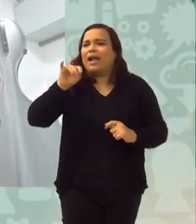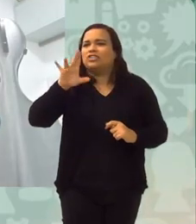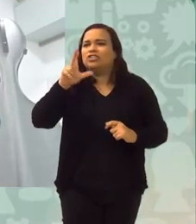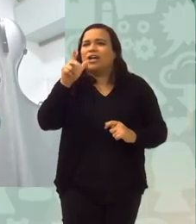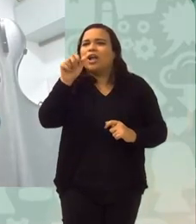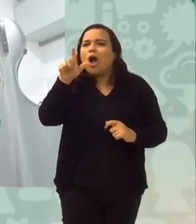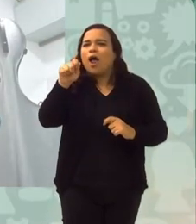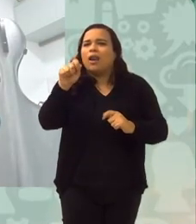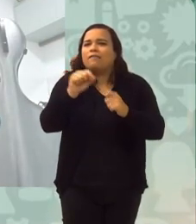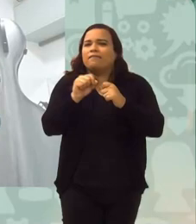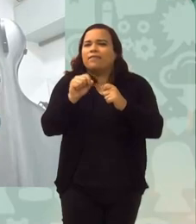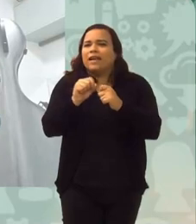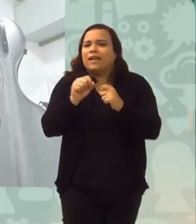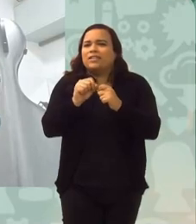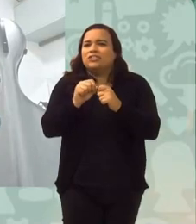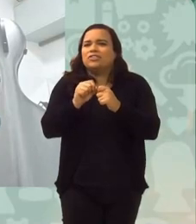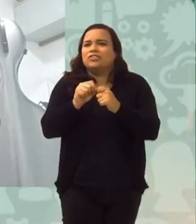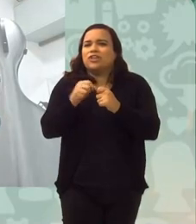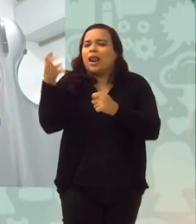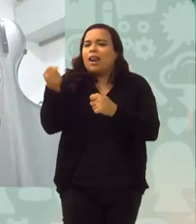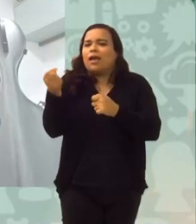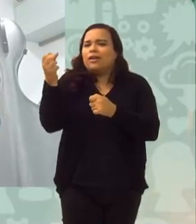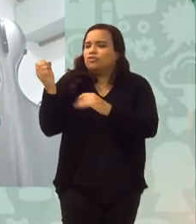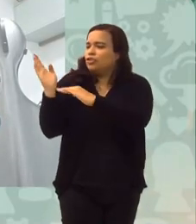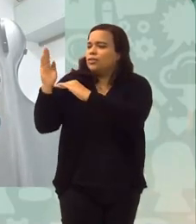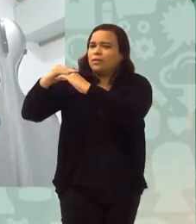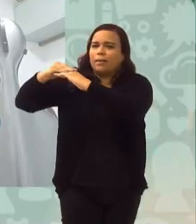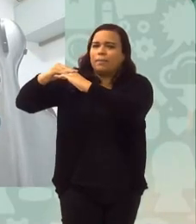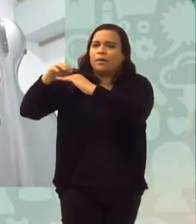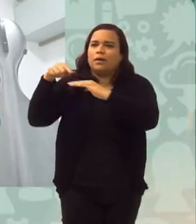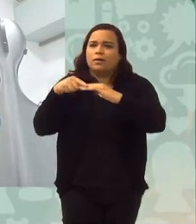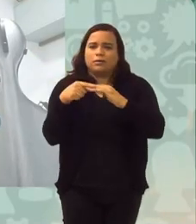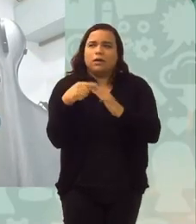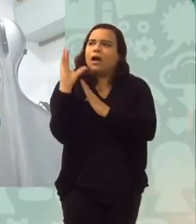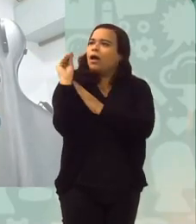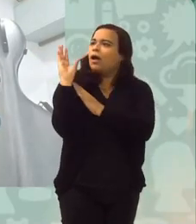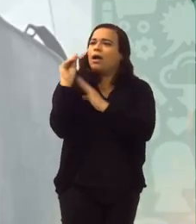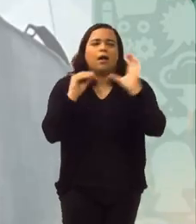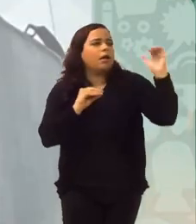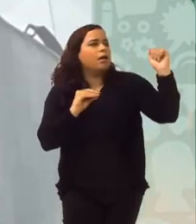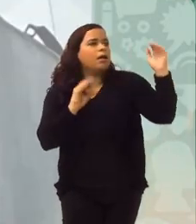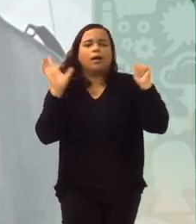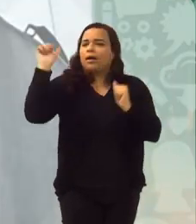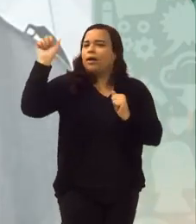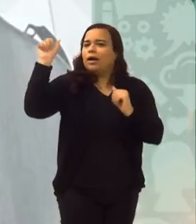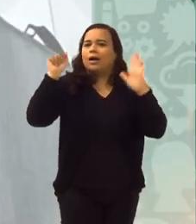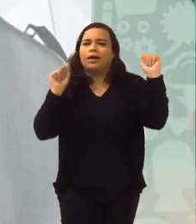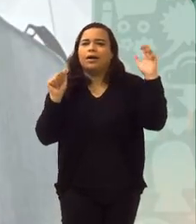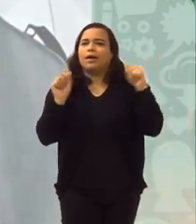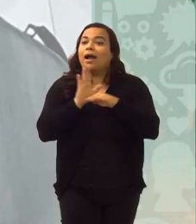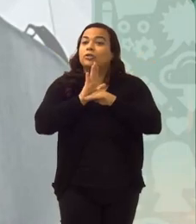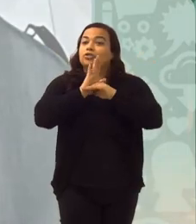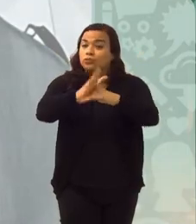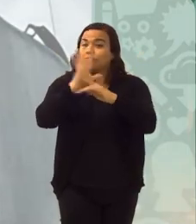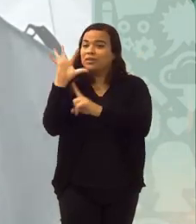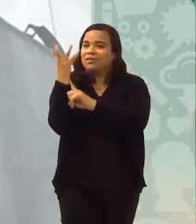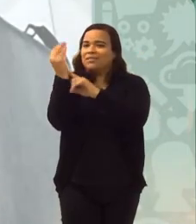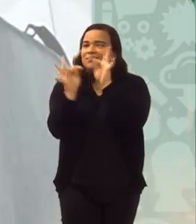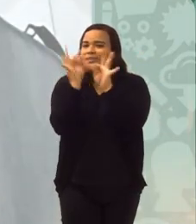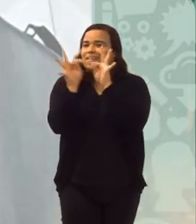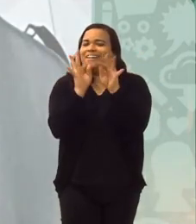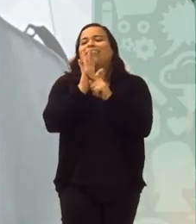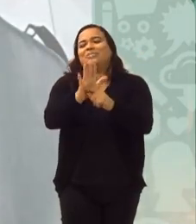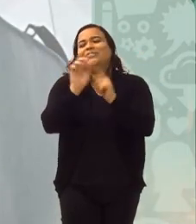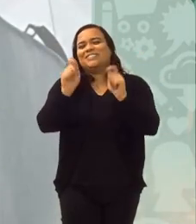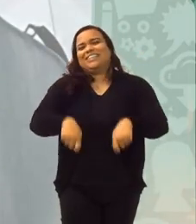batendo na caixinha. Castanhola com tampinha de leite. E aí eles desenvolviam uma criatividade que já entra na parte artística,